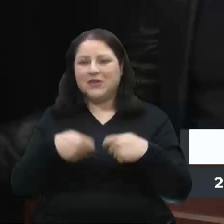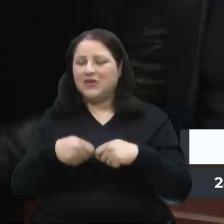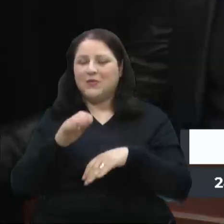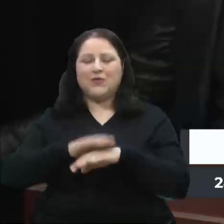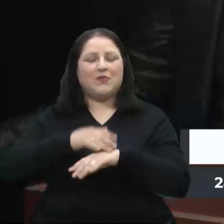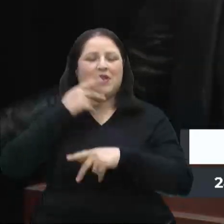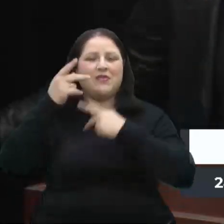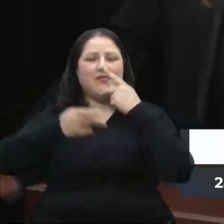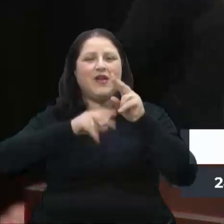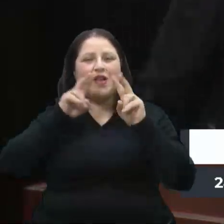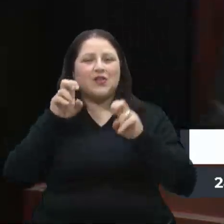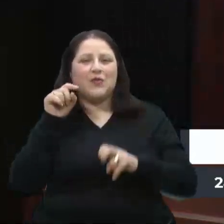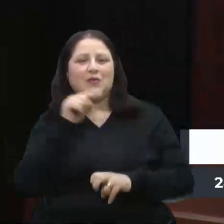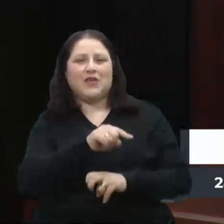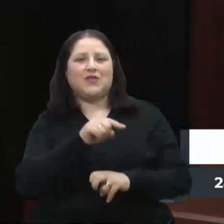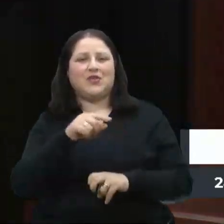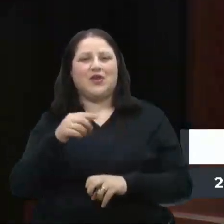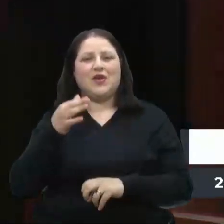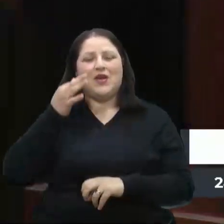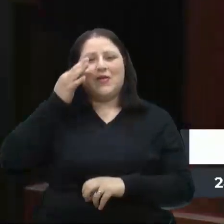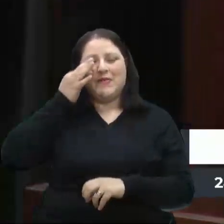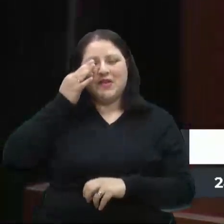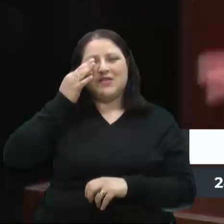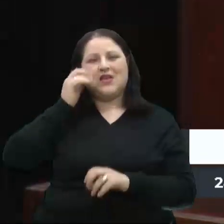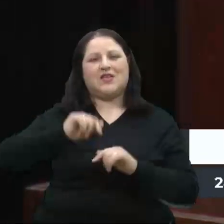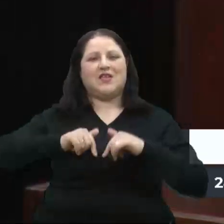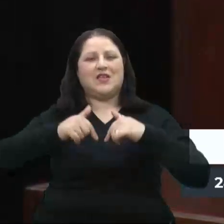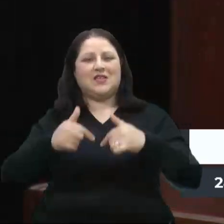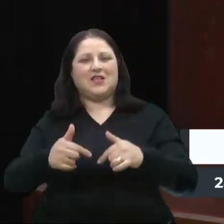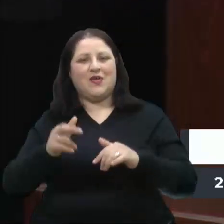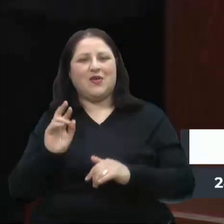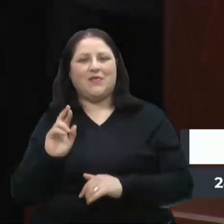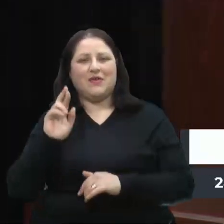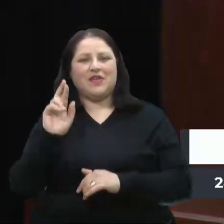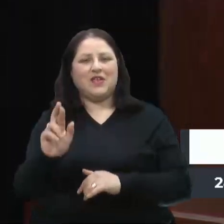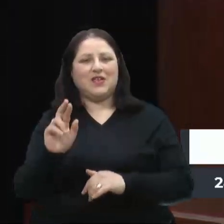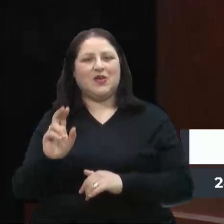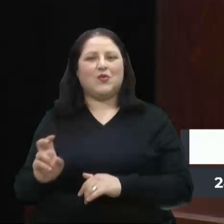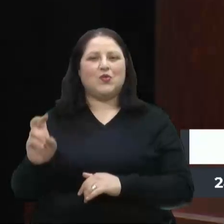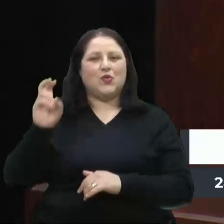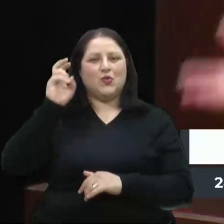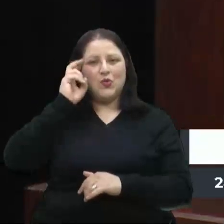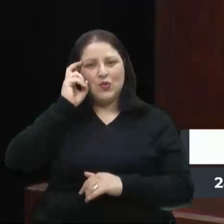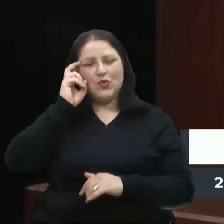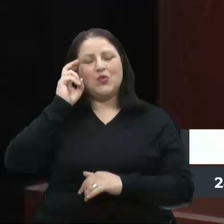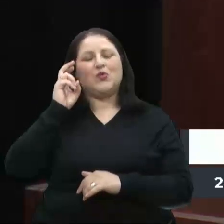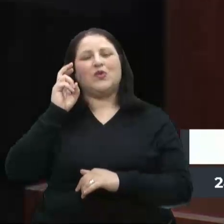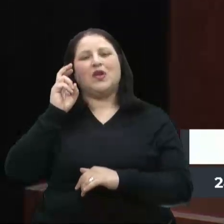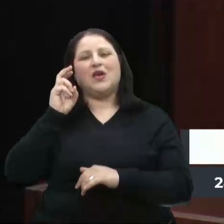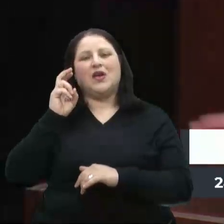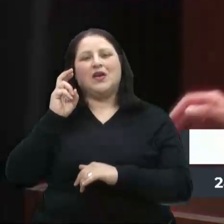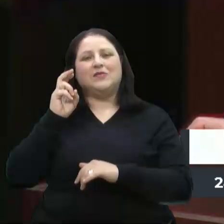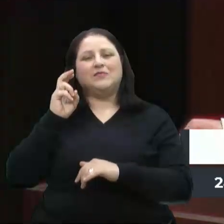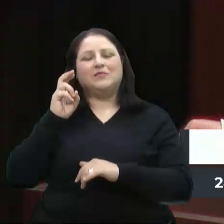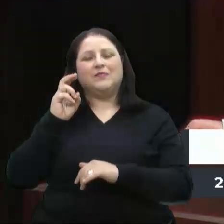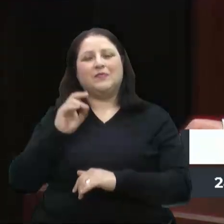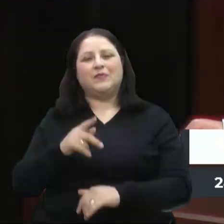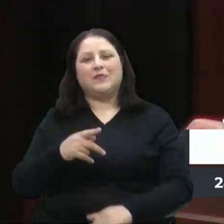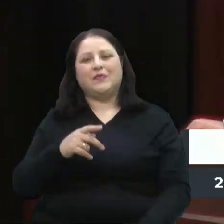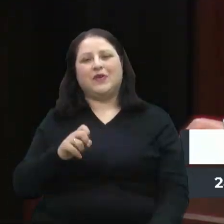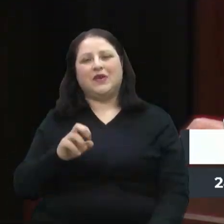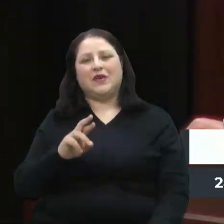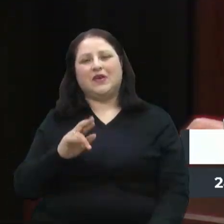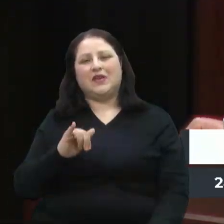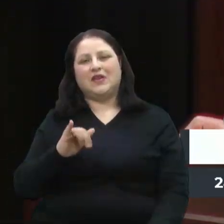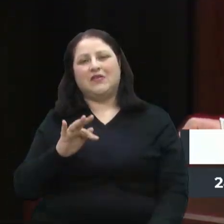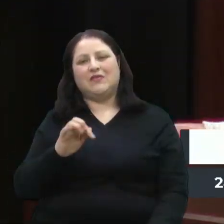sobre a presença das ações e das representações de cultura periférica estarem também no centro da